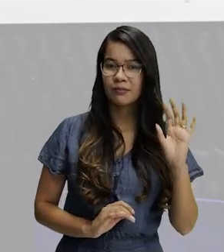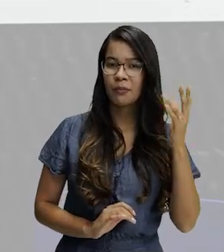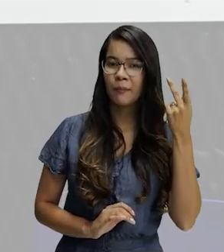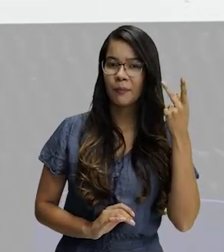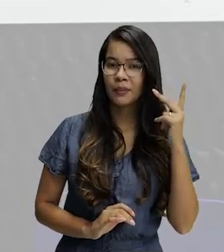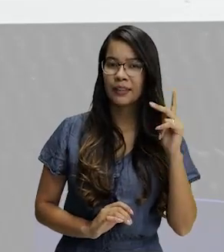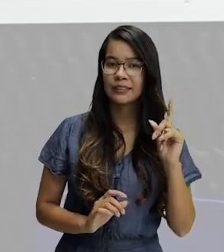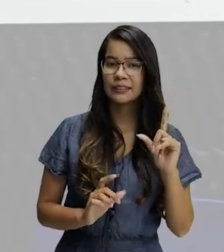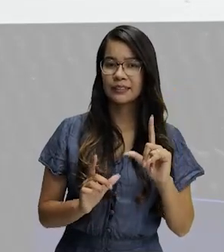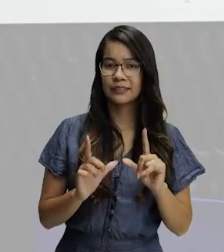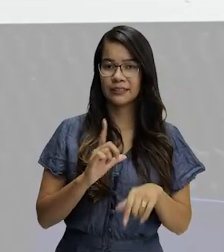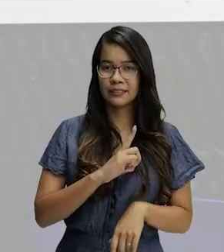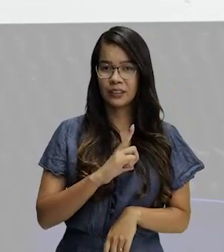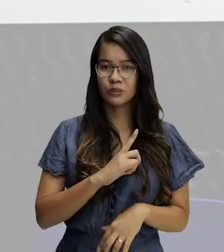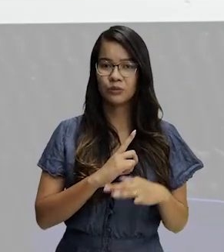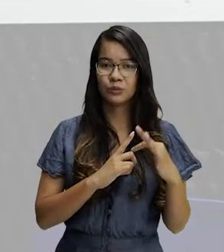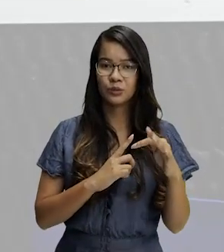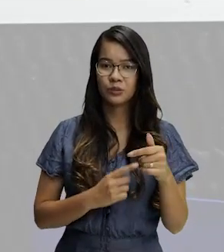uma Segunda Guerra Mundial.